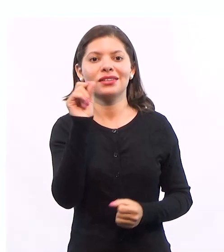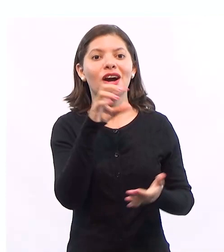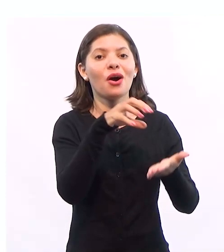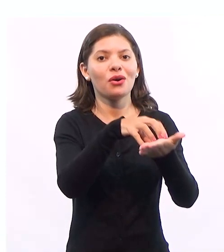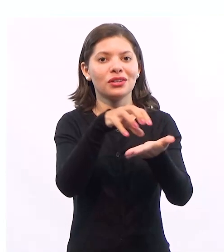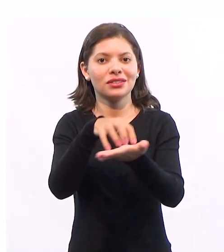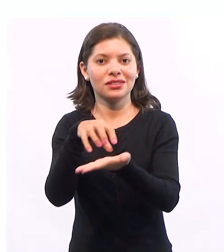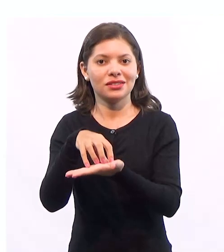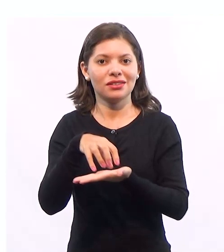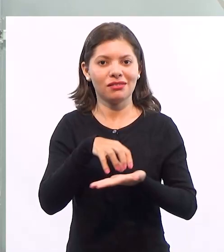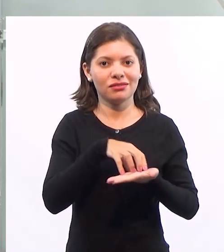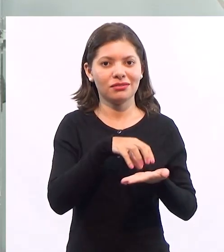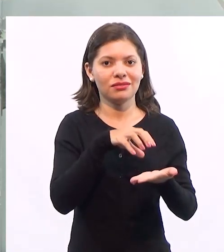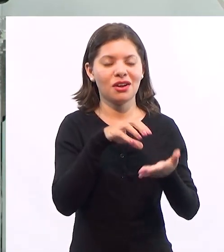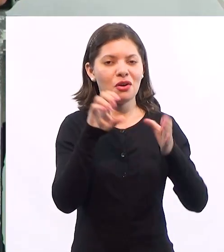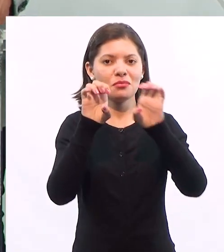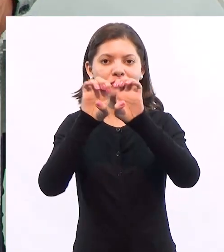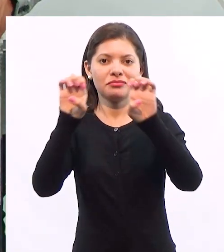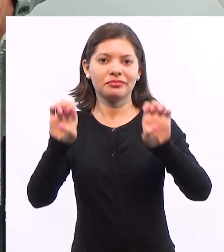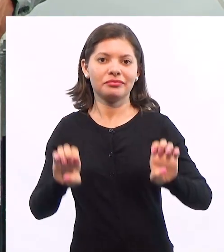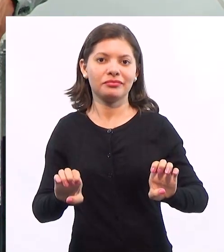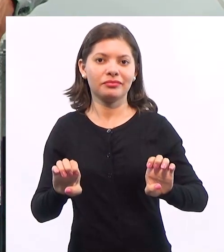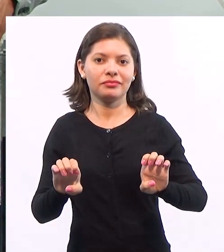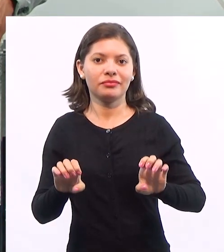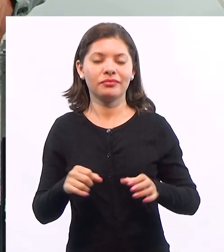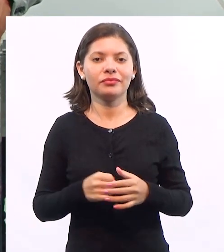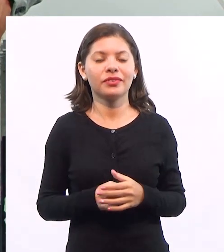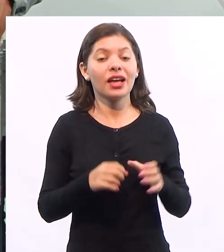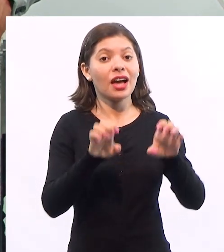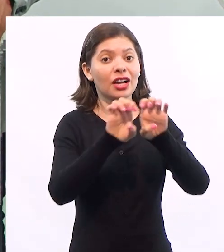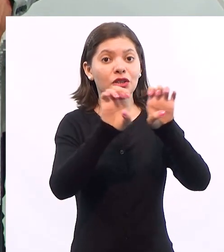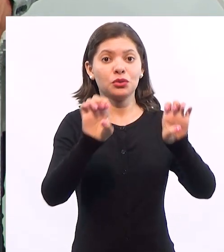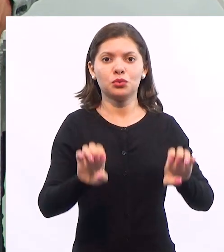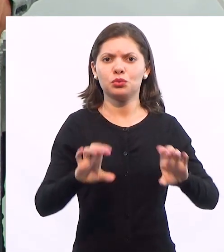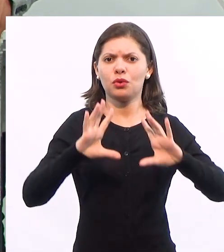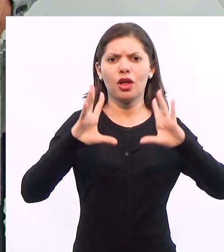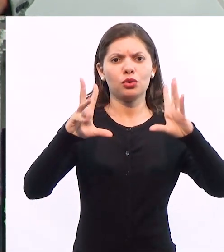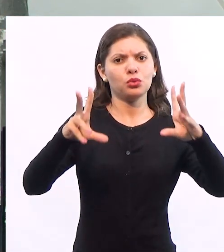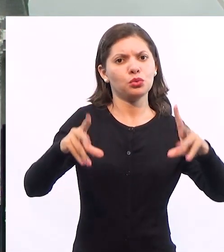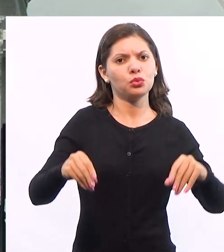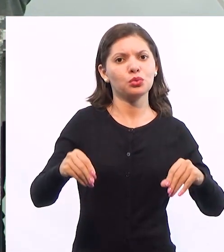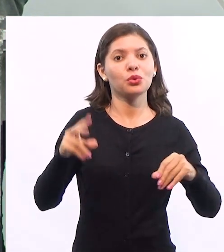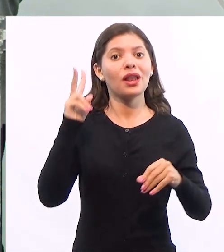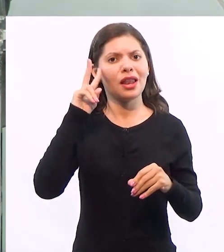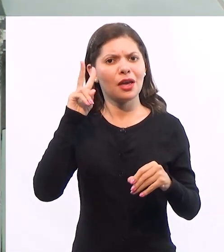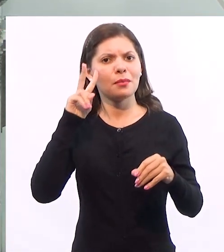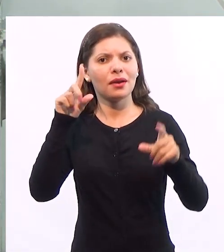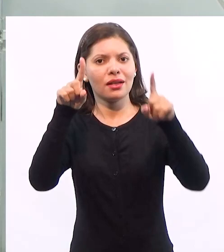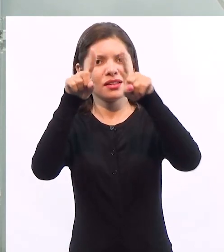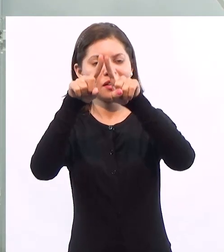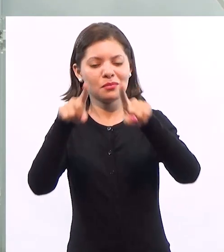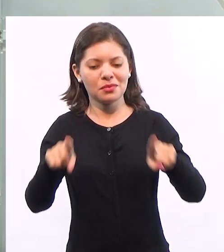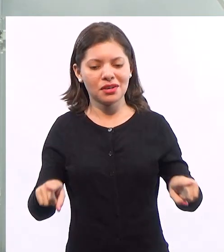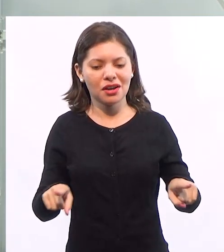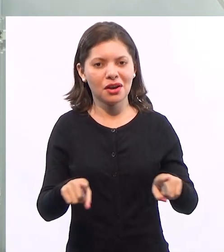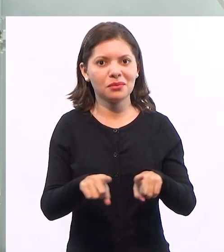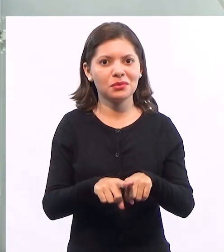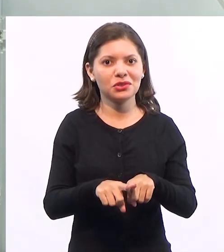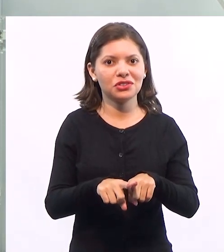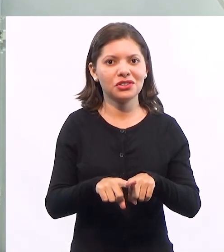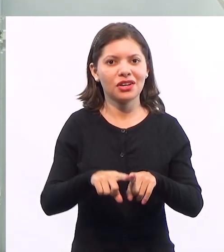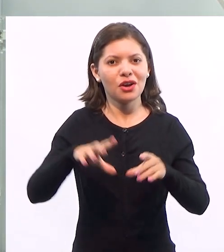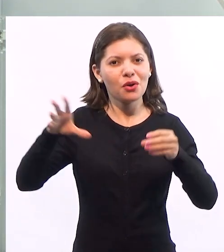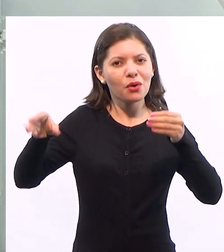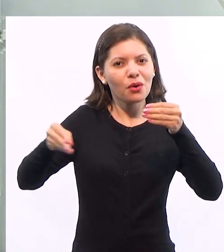A organização. Eu estou tratando de uma estrutura, tá? E a estrutura é de um todo. Lembra lá que eu fiz a pirâmide,